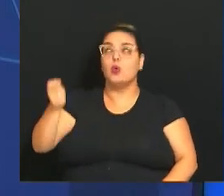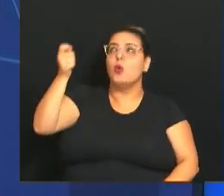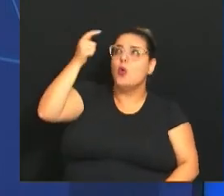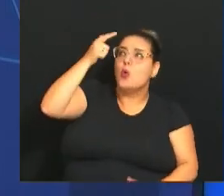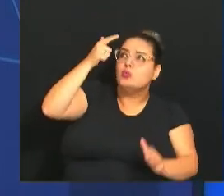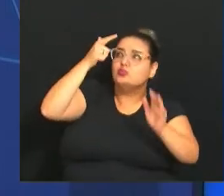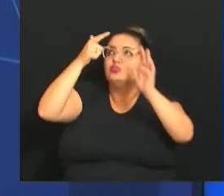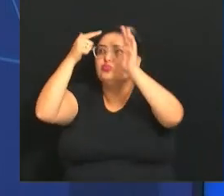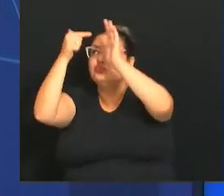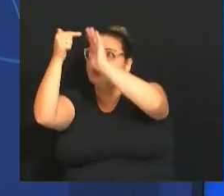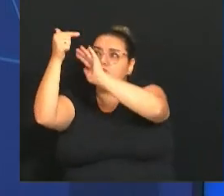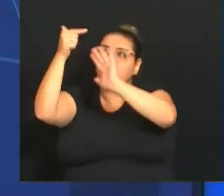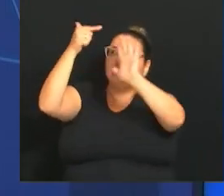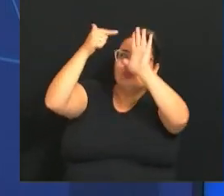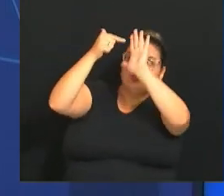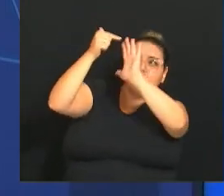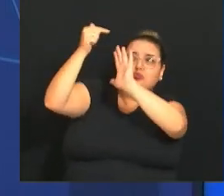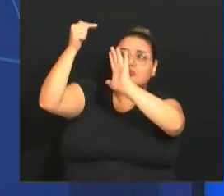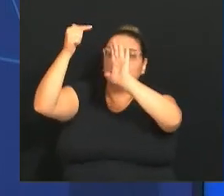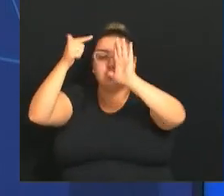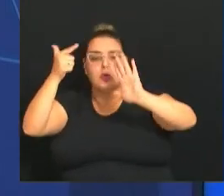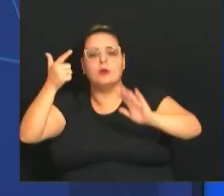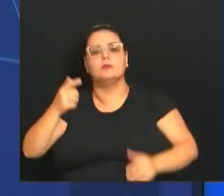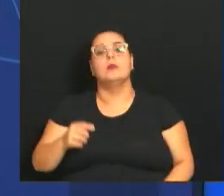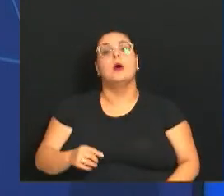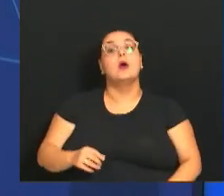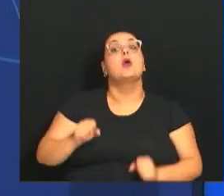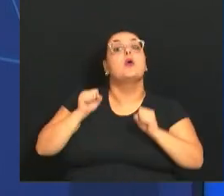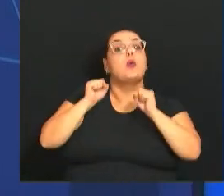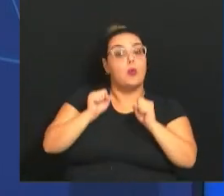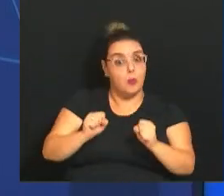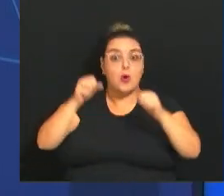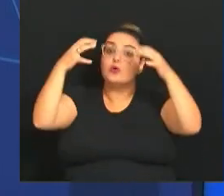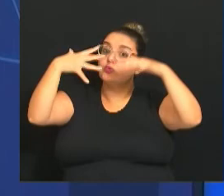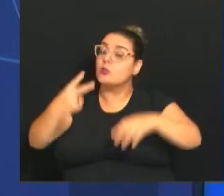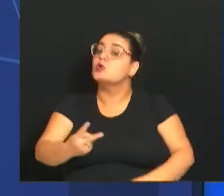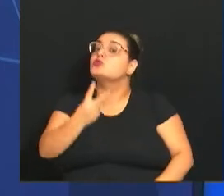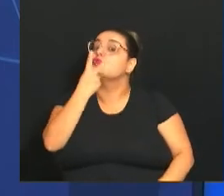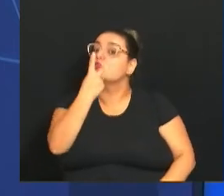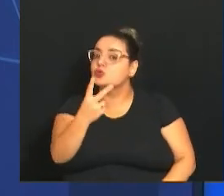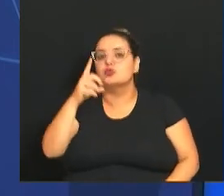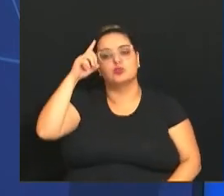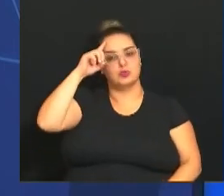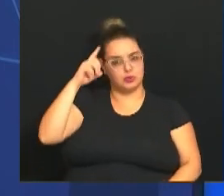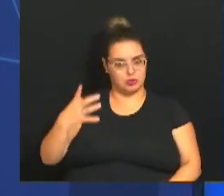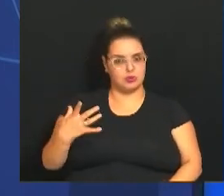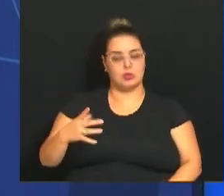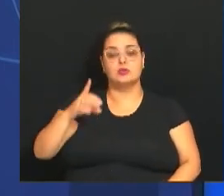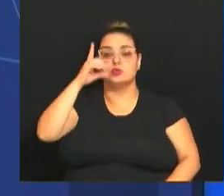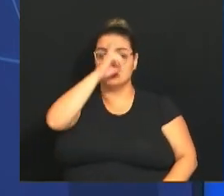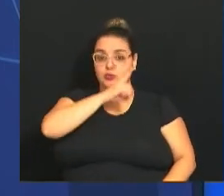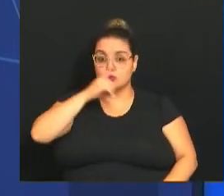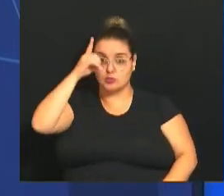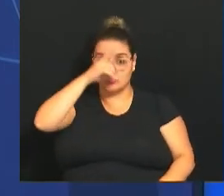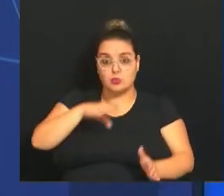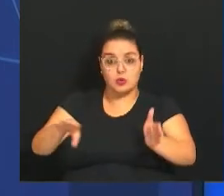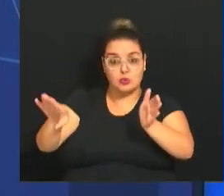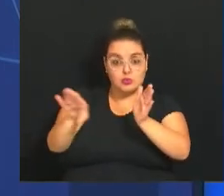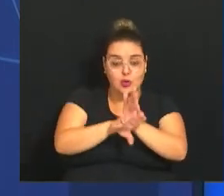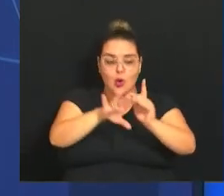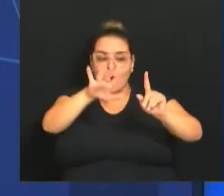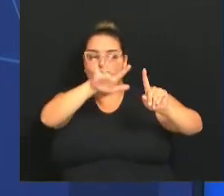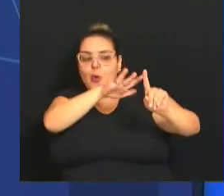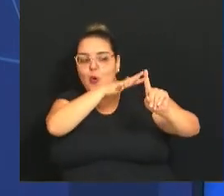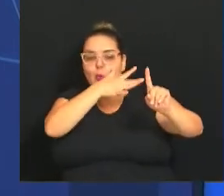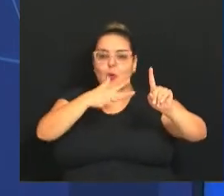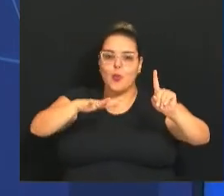entre nuvens e com previsão de chuva para os 2 dias. No domingo, com a chegada do outono, tem